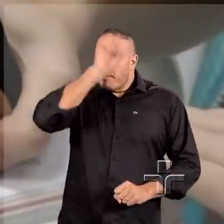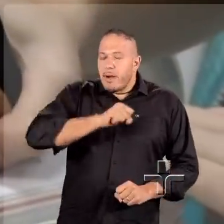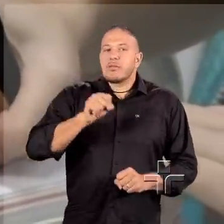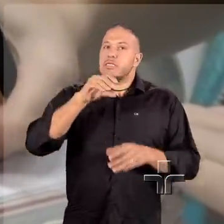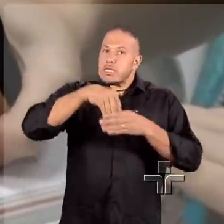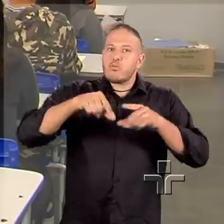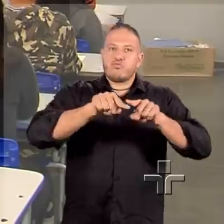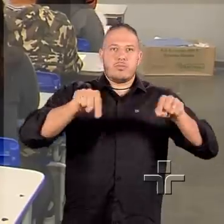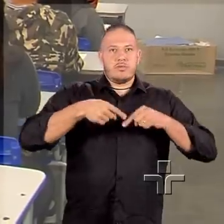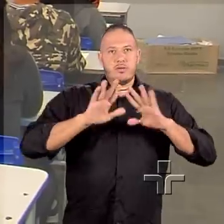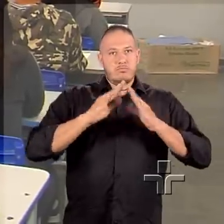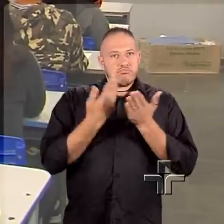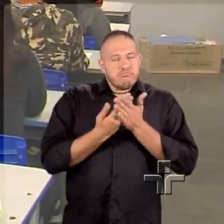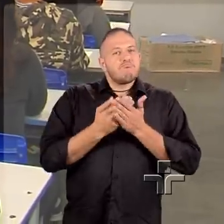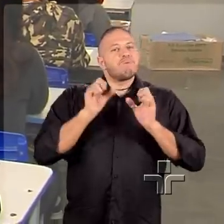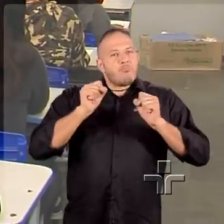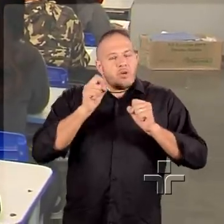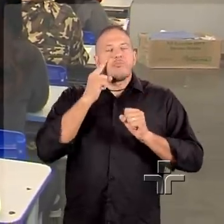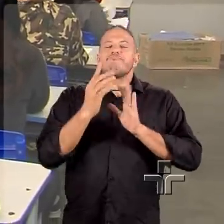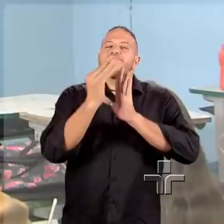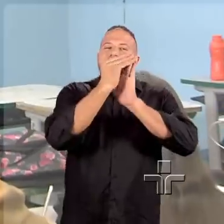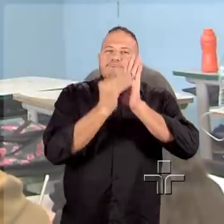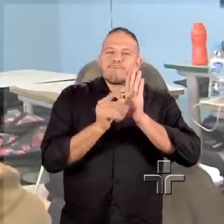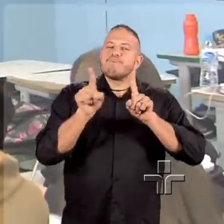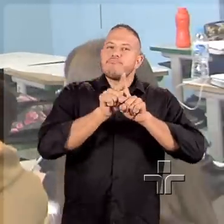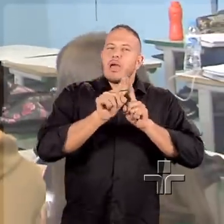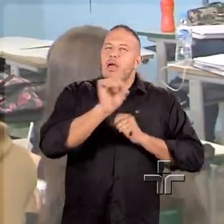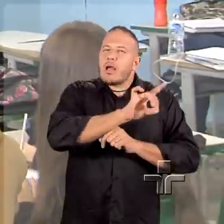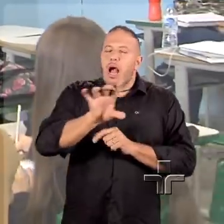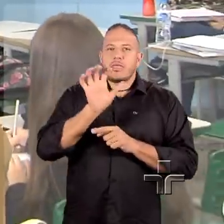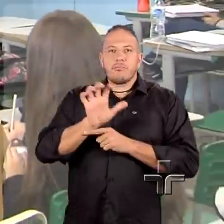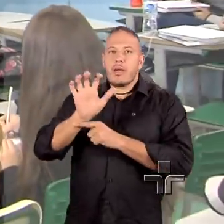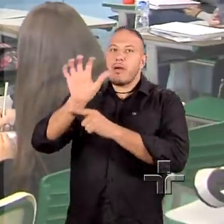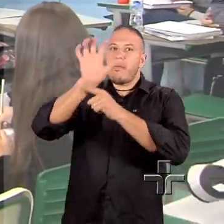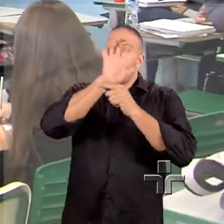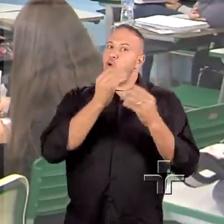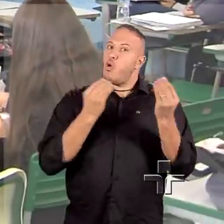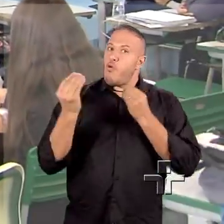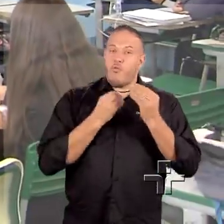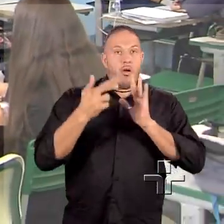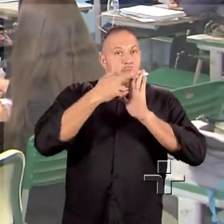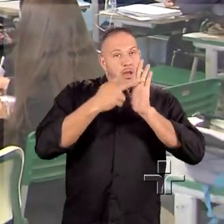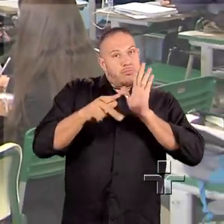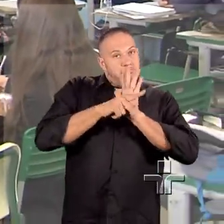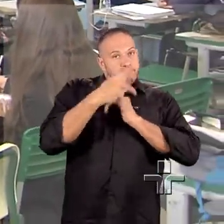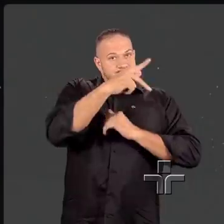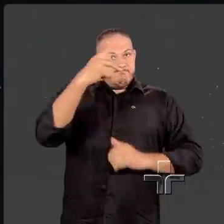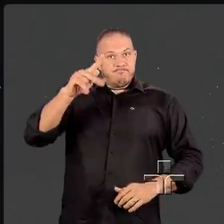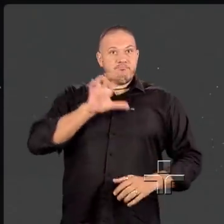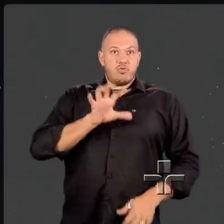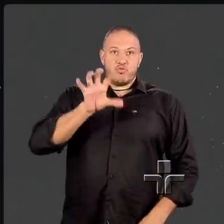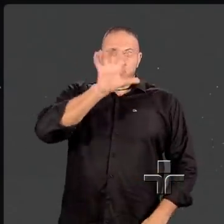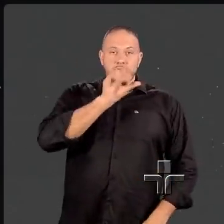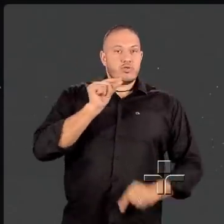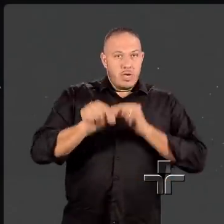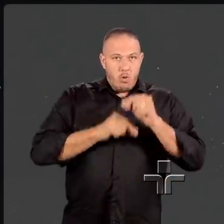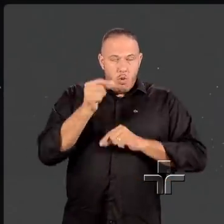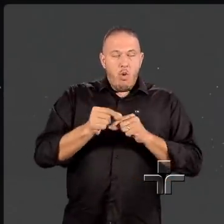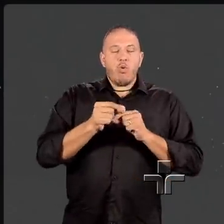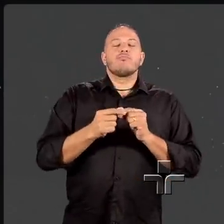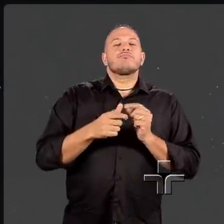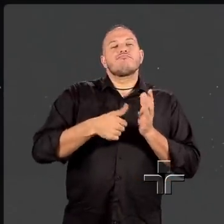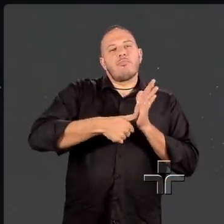sala de aula e deve ser implementada em cada estado, conforme as realidades locais. De acordo com o